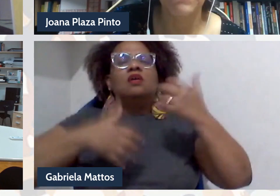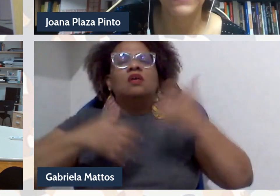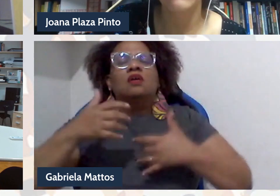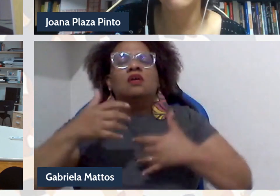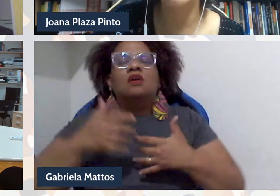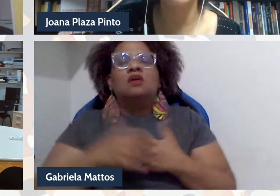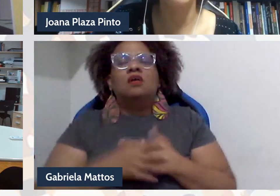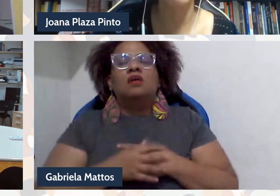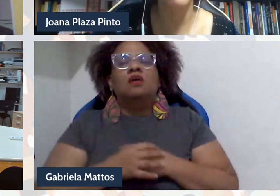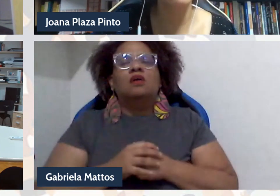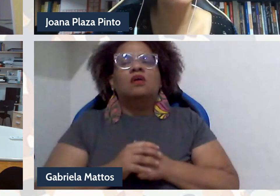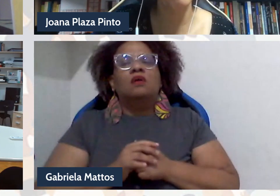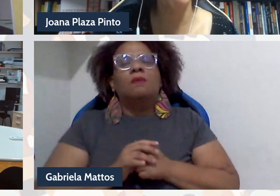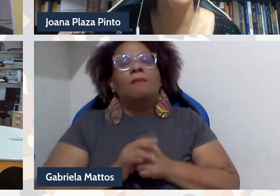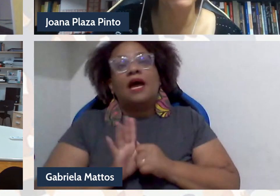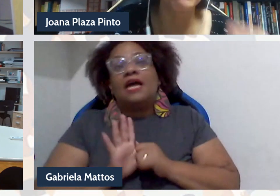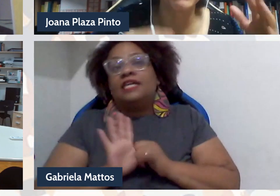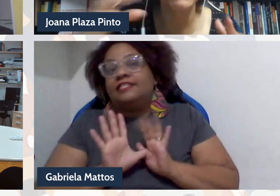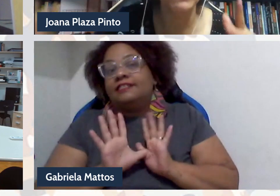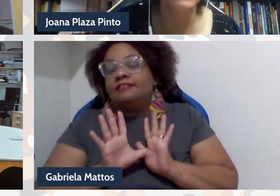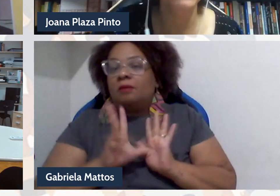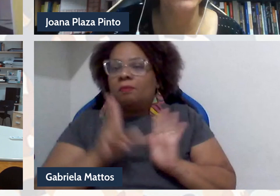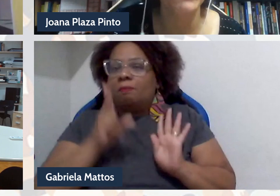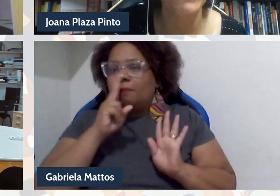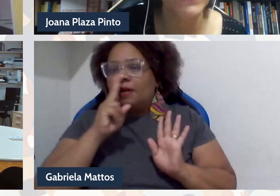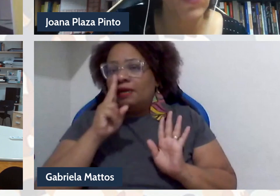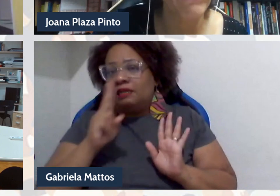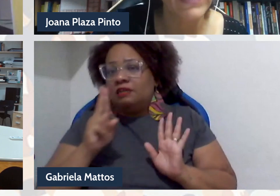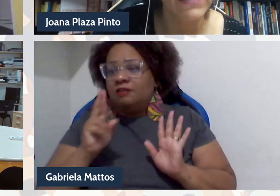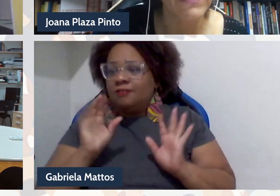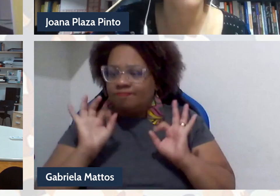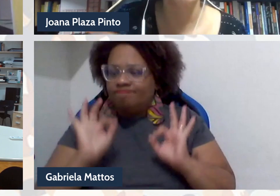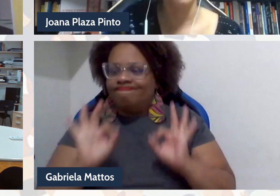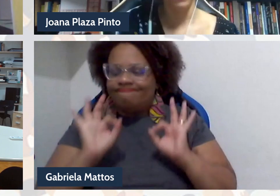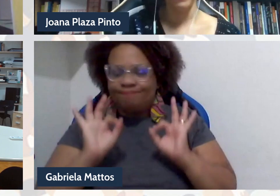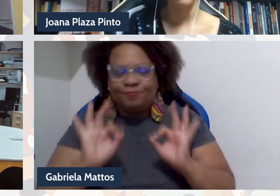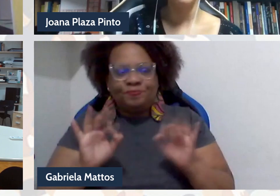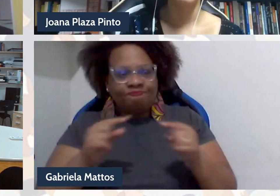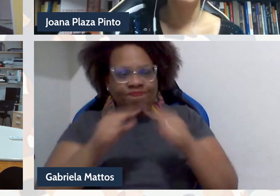Mas parece que as coisas meio que se confirmam, os estudos vão se encontrando.